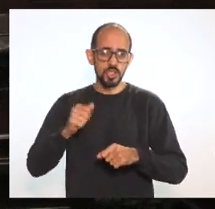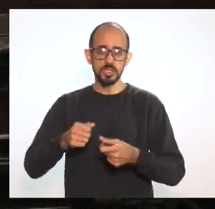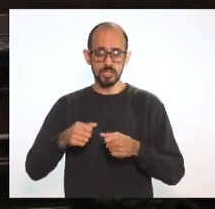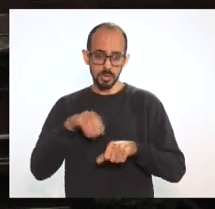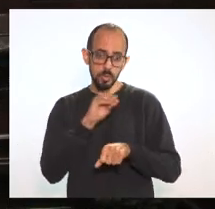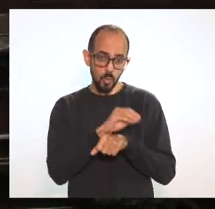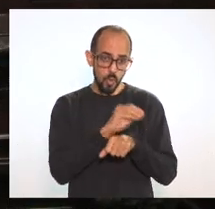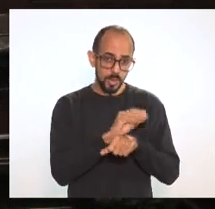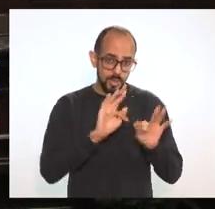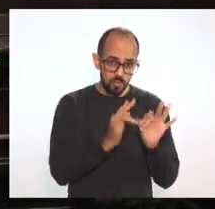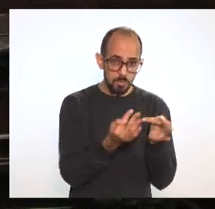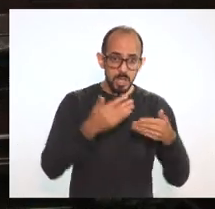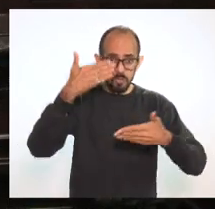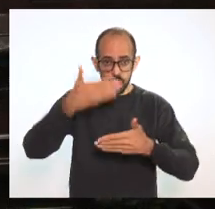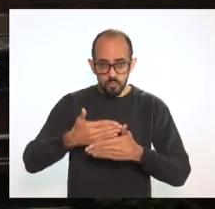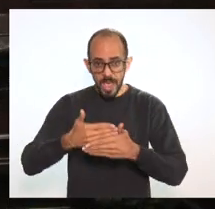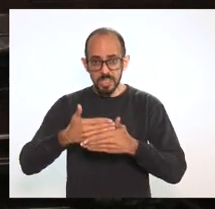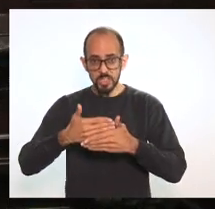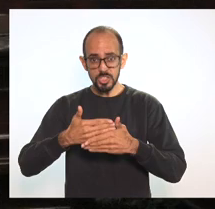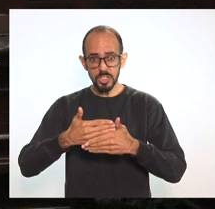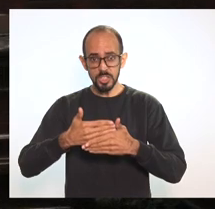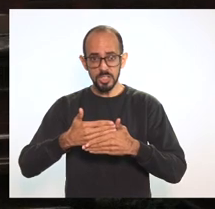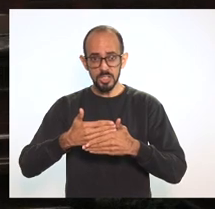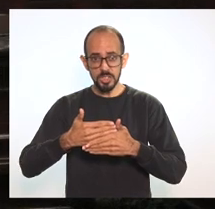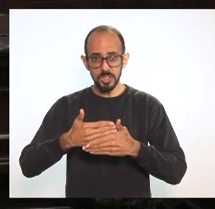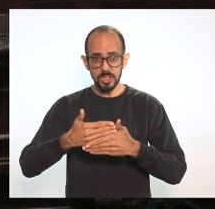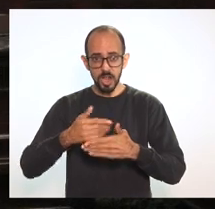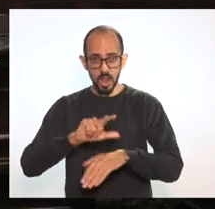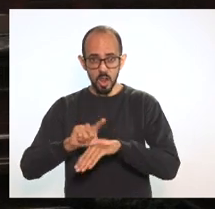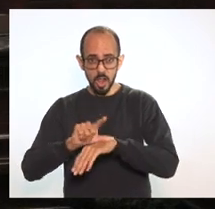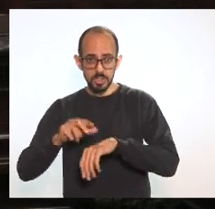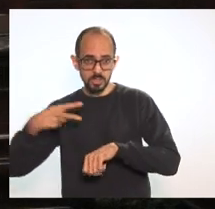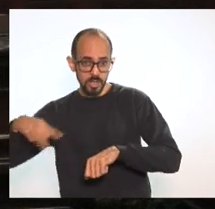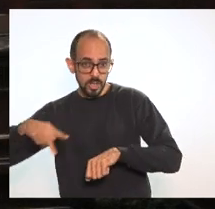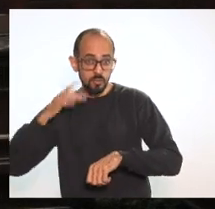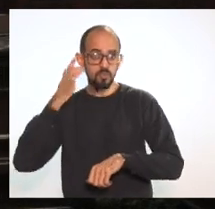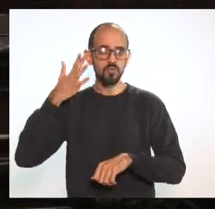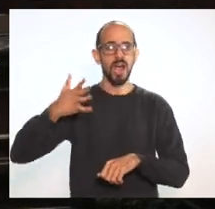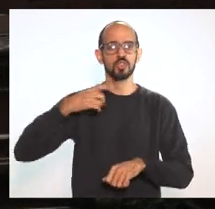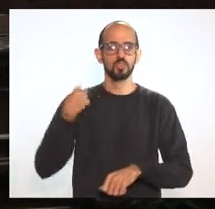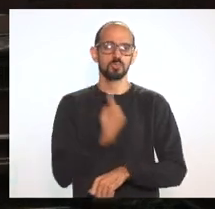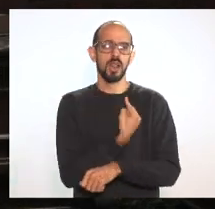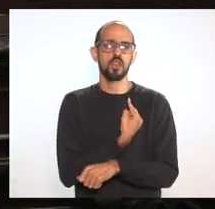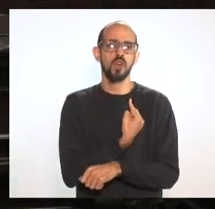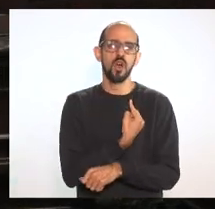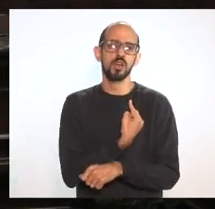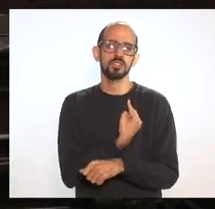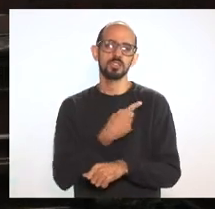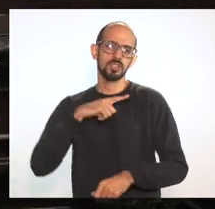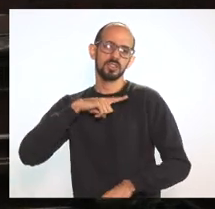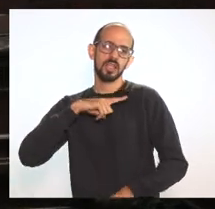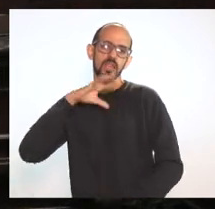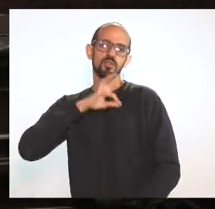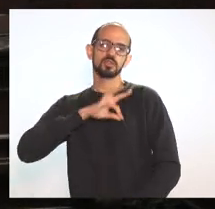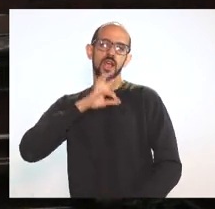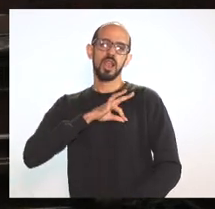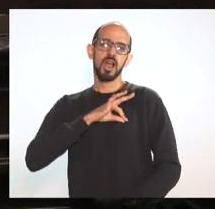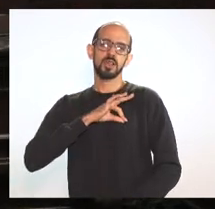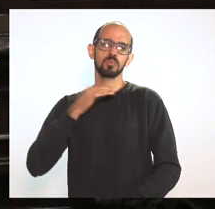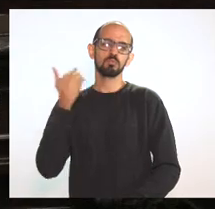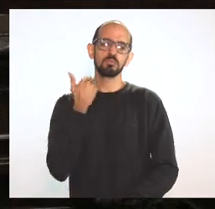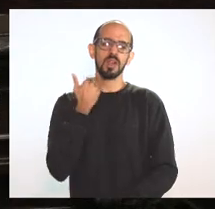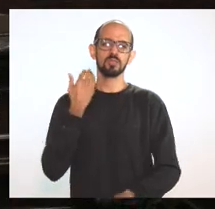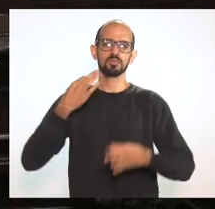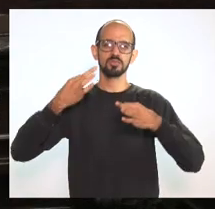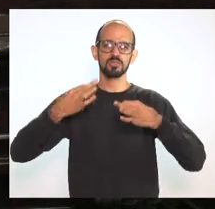as portas. É muito fácil para nós, que temos o salário certinho em toda a conta, todo mês